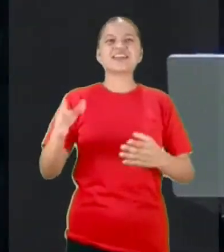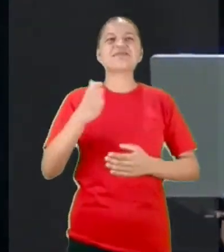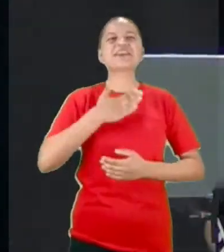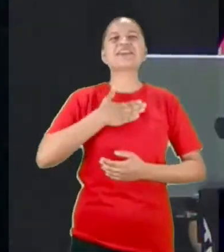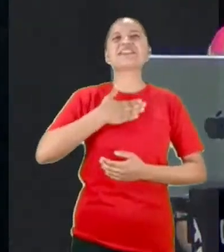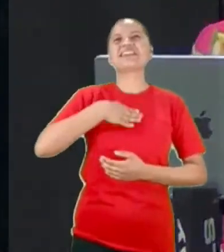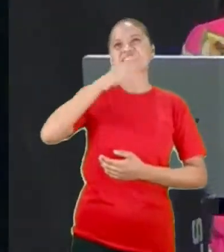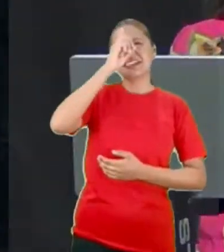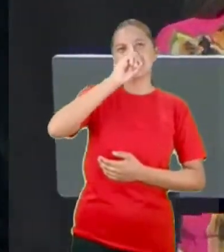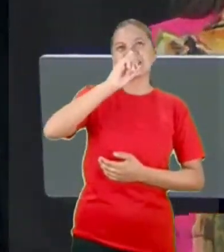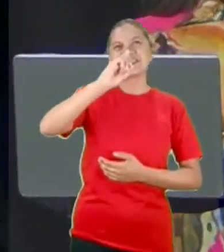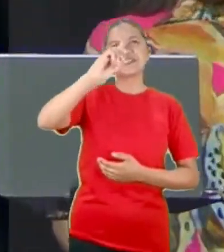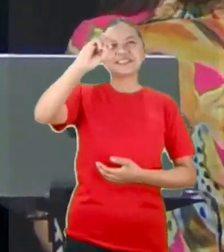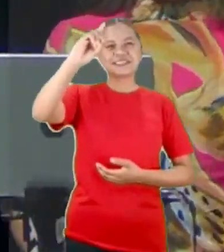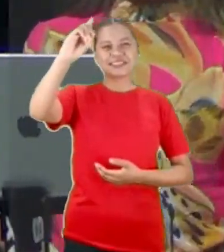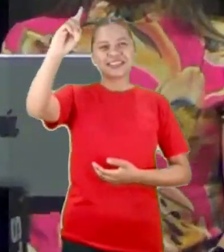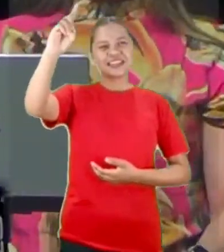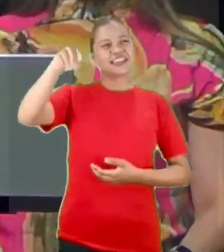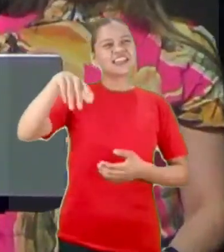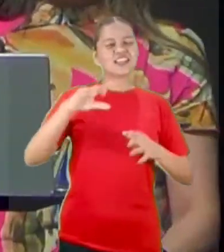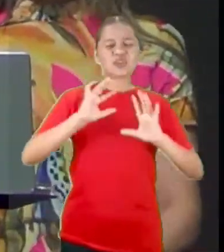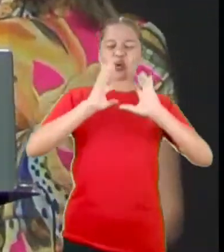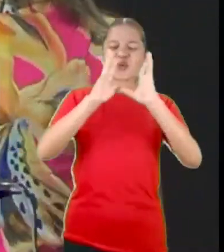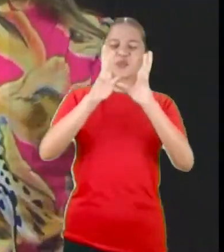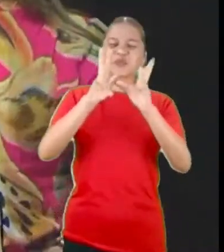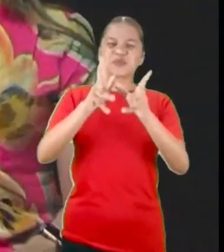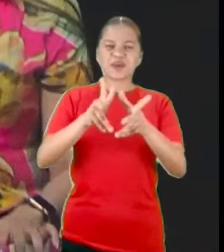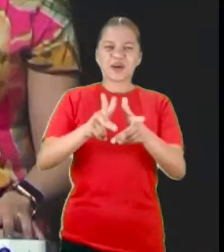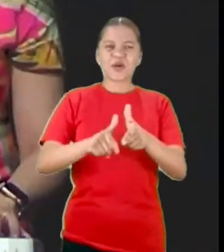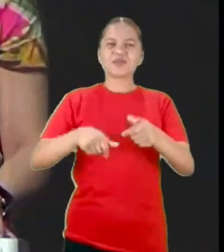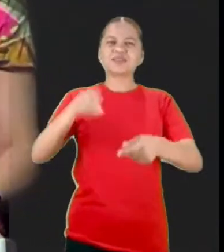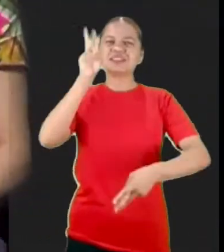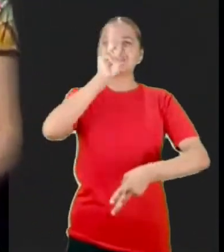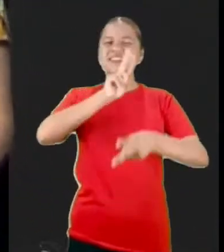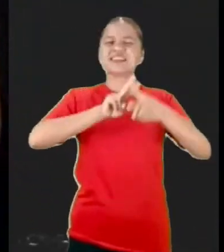meu Deus, e todos hão de